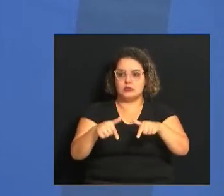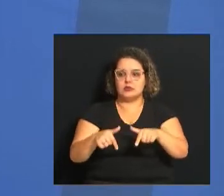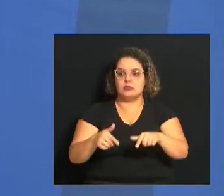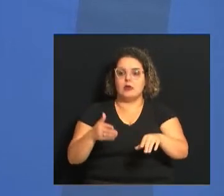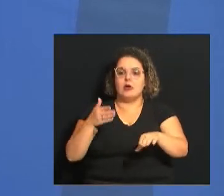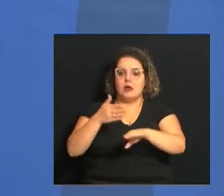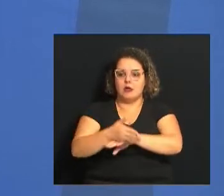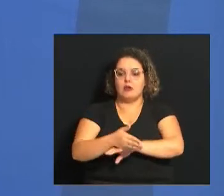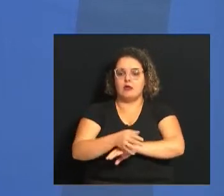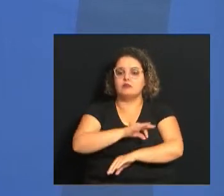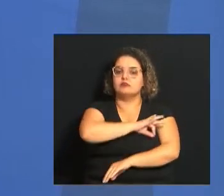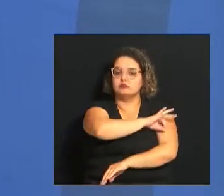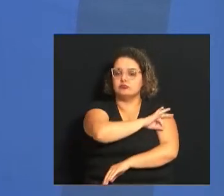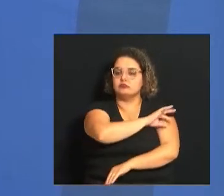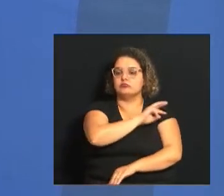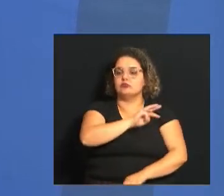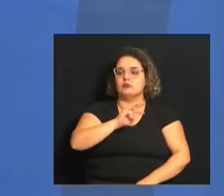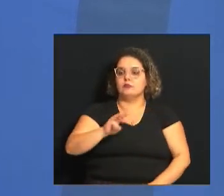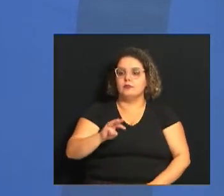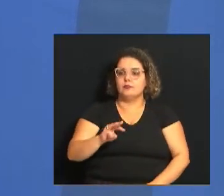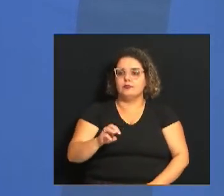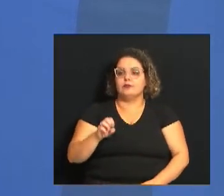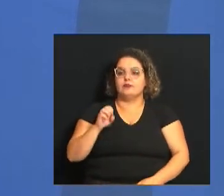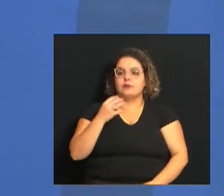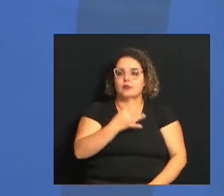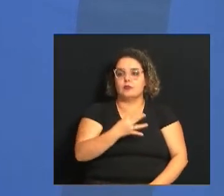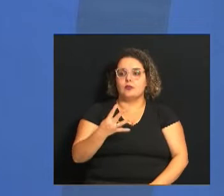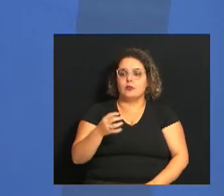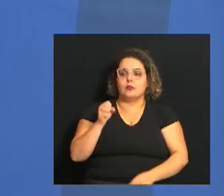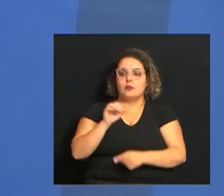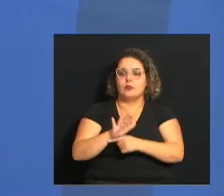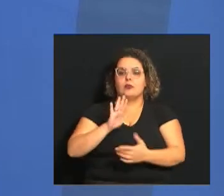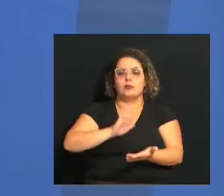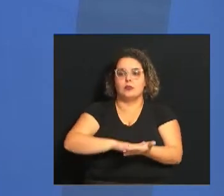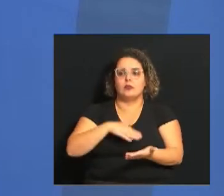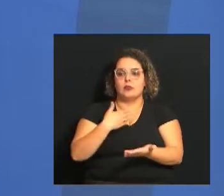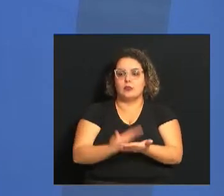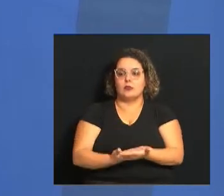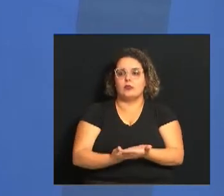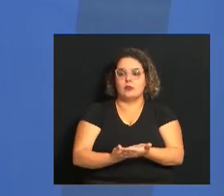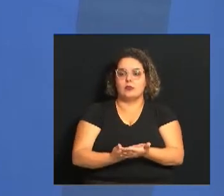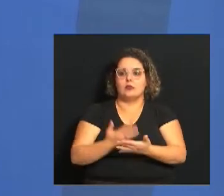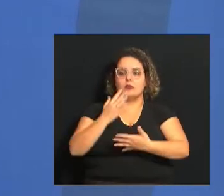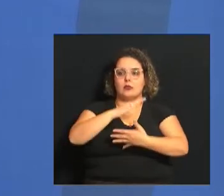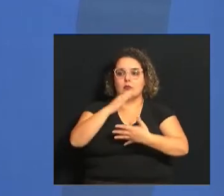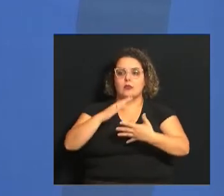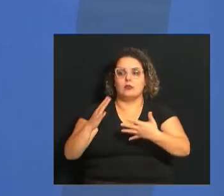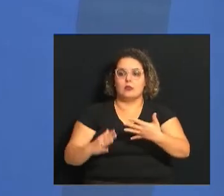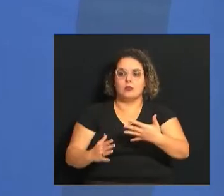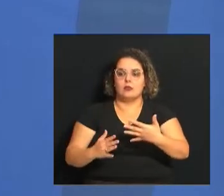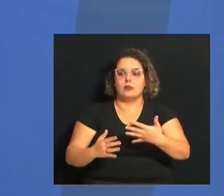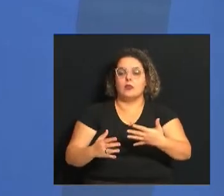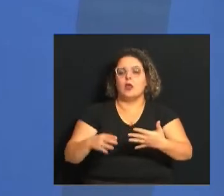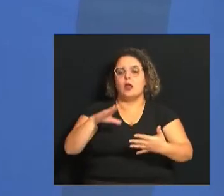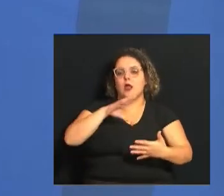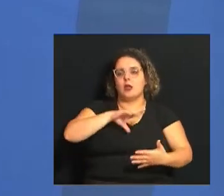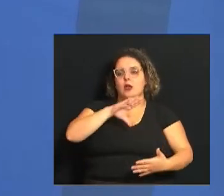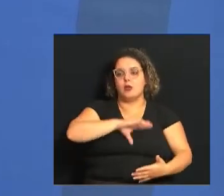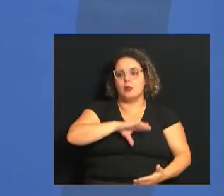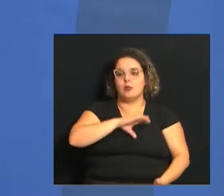essas 44 vagas são para intérprete de Libras, língua portuguesa,